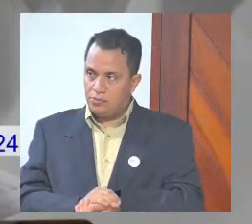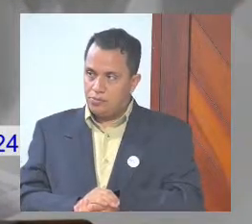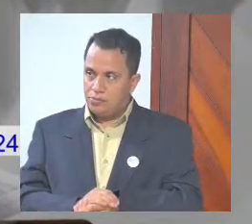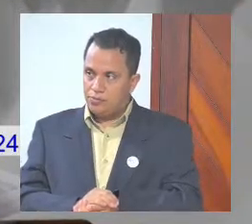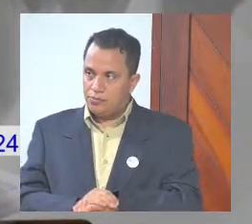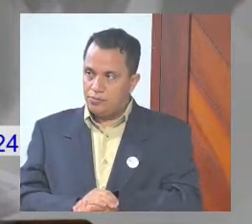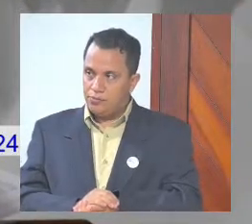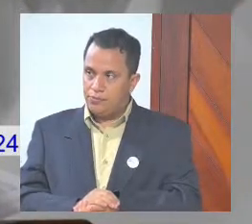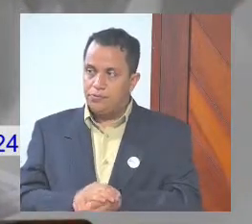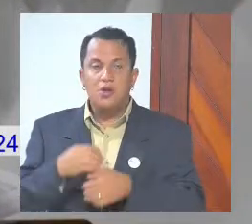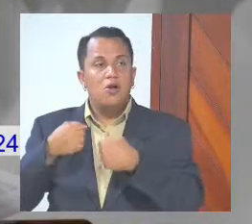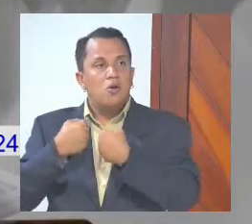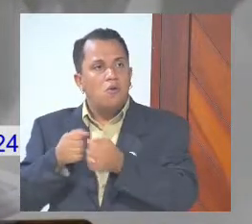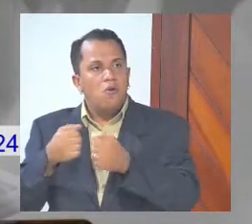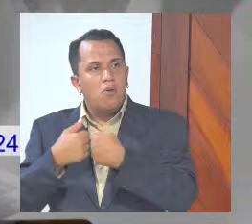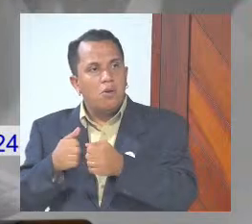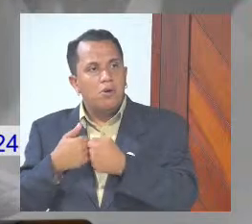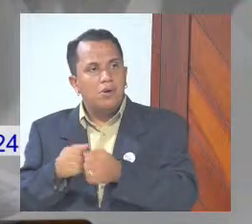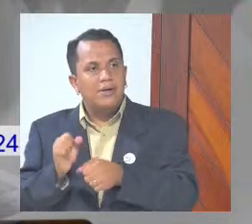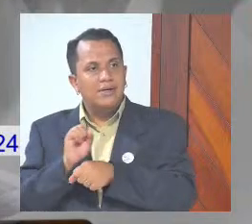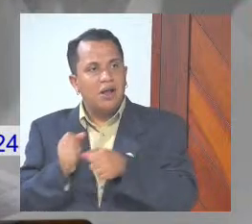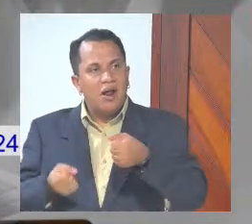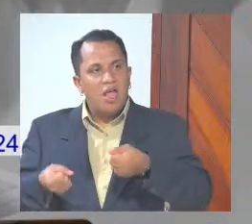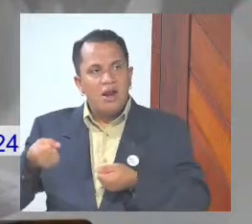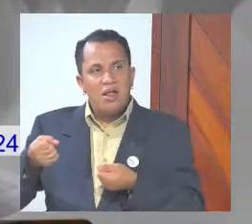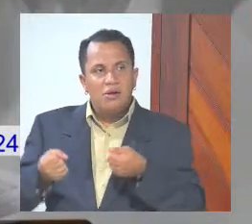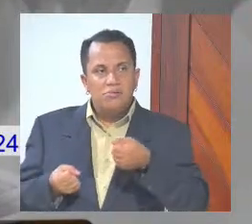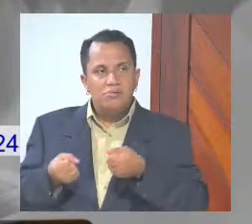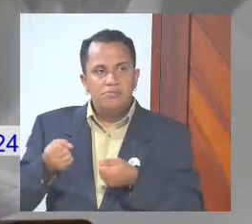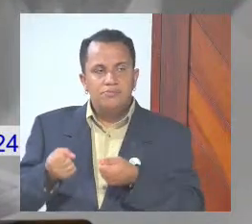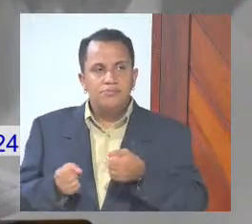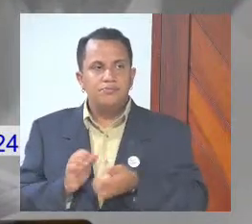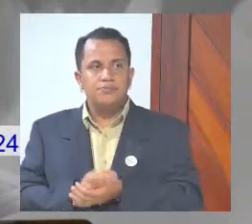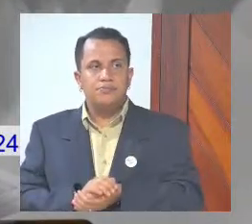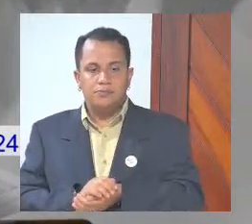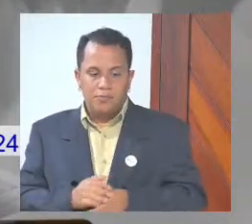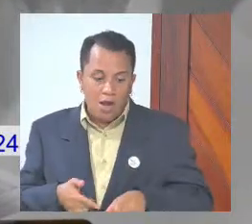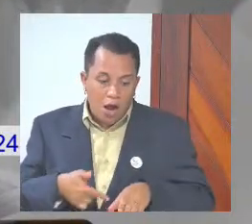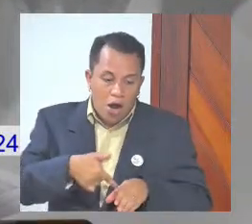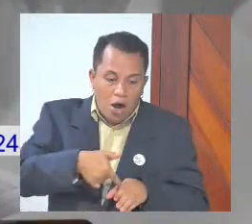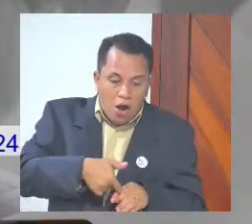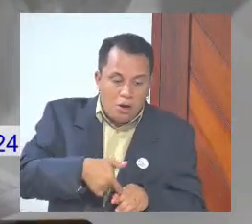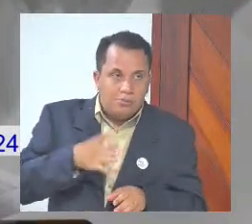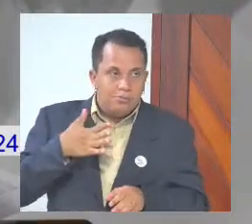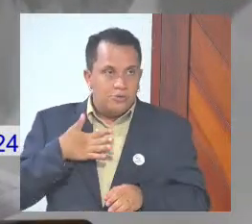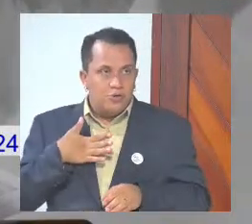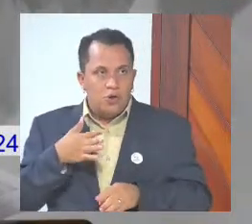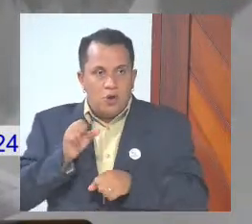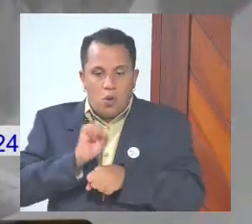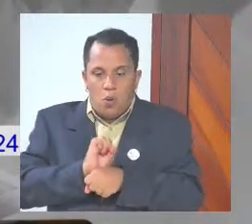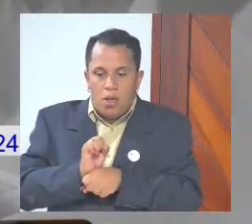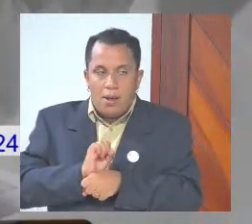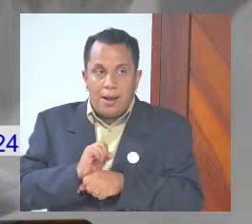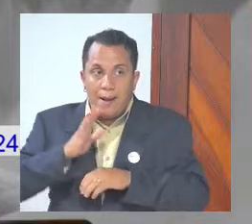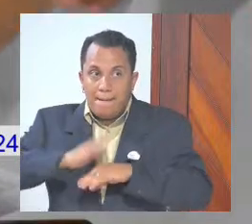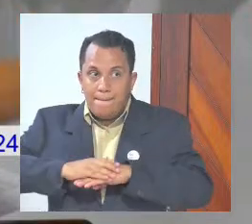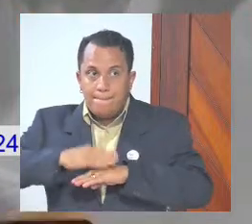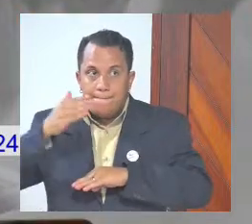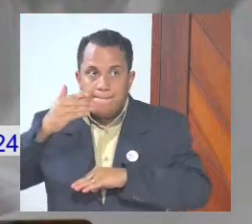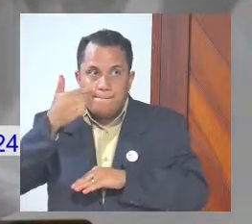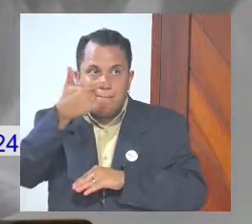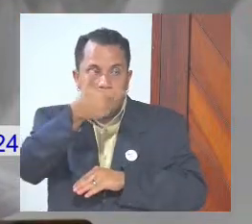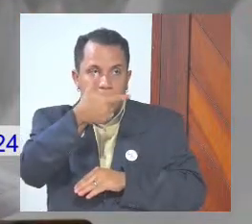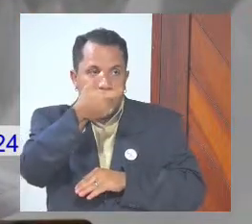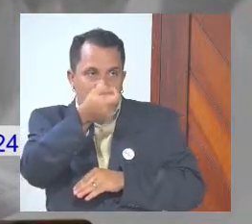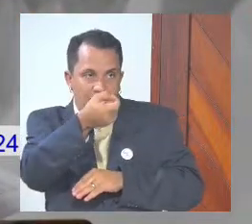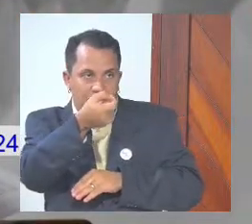Quando eu era motorista, eu dizia, abasteça o tanque do meu carro, coloque mais 20 litros